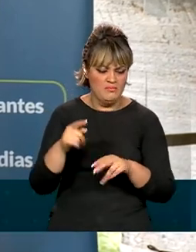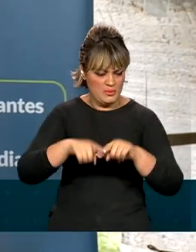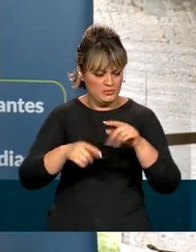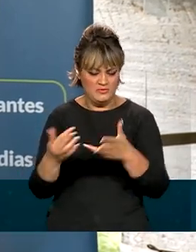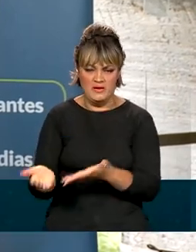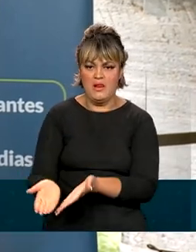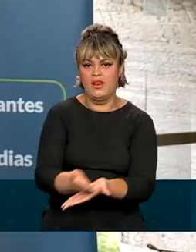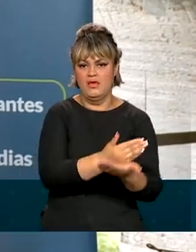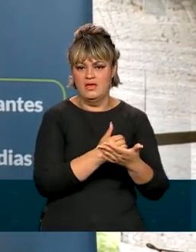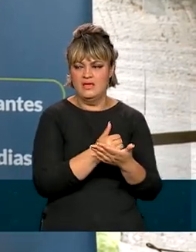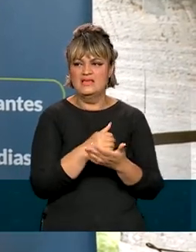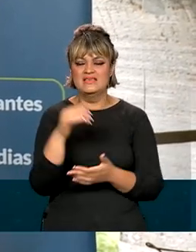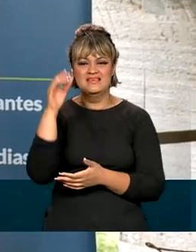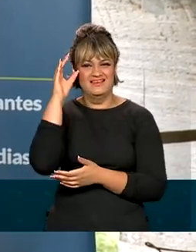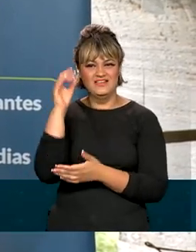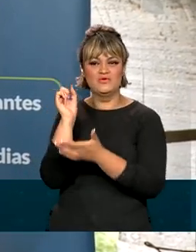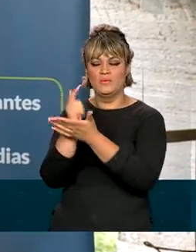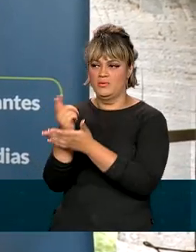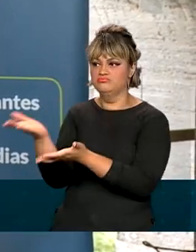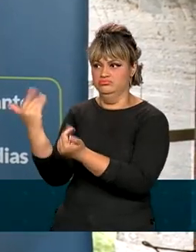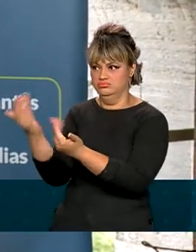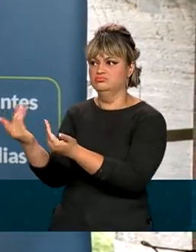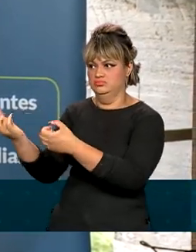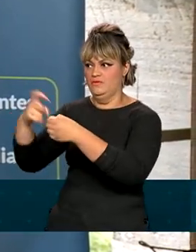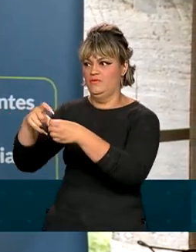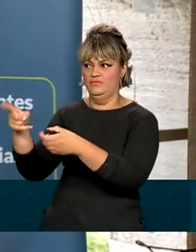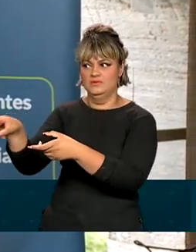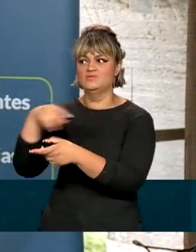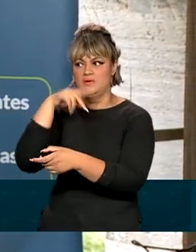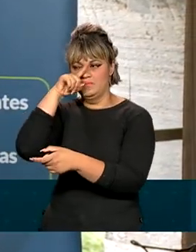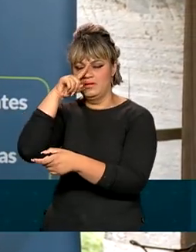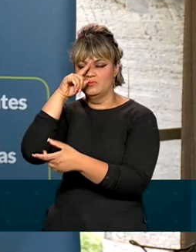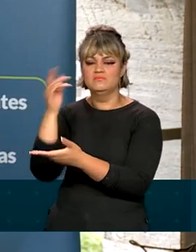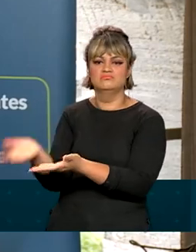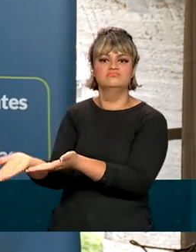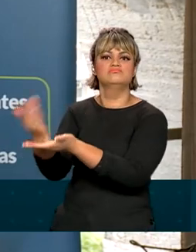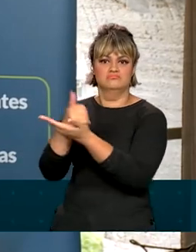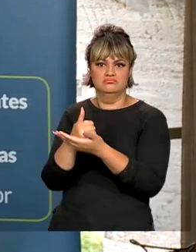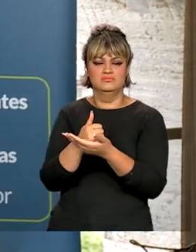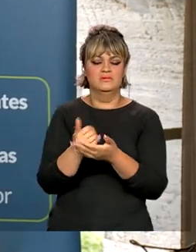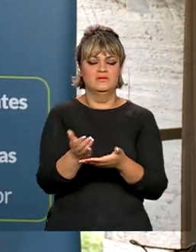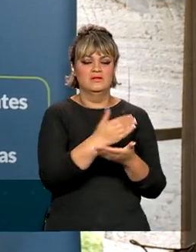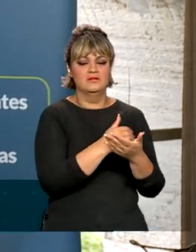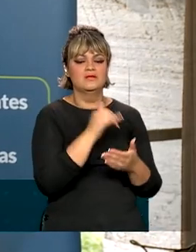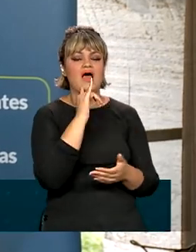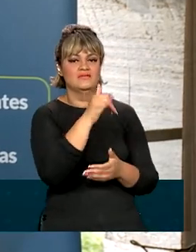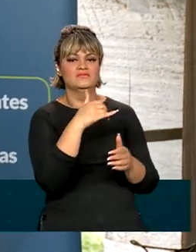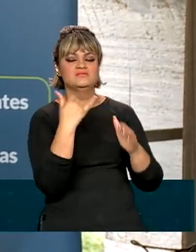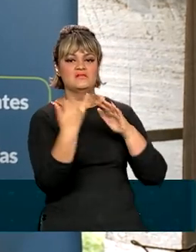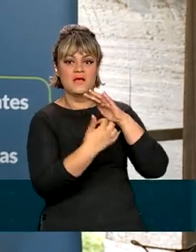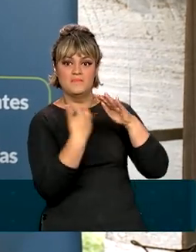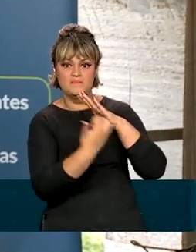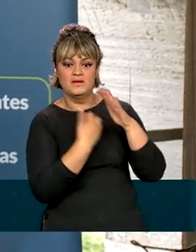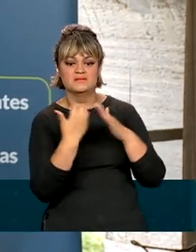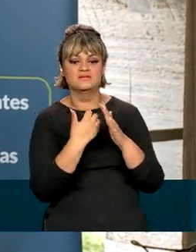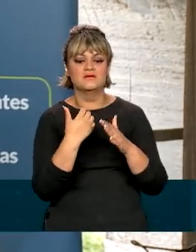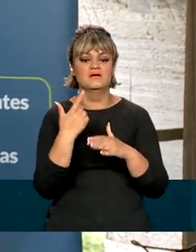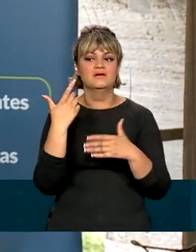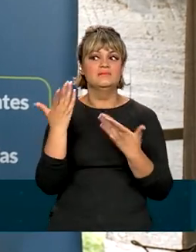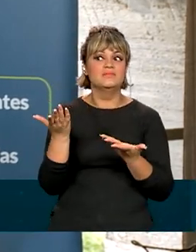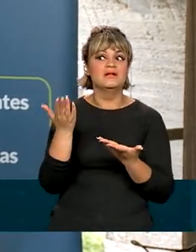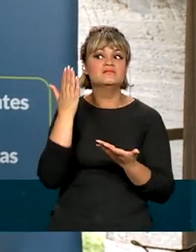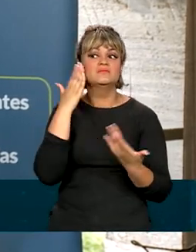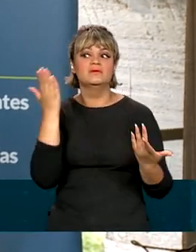aqueles consumidores que já adquiriram e tem os produtos em casa eles devem entrar em contato com a empresa para verificar como